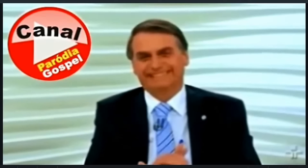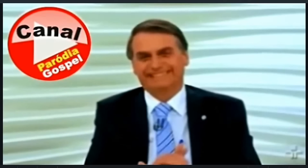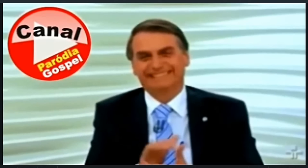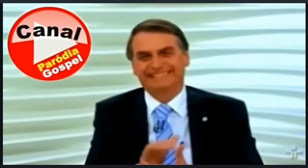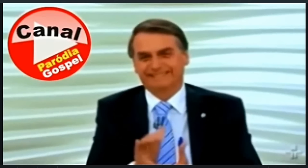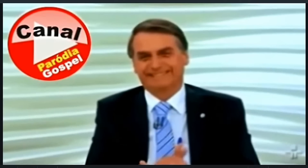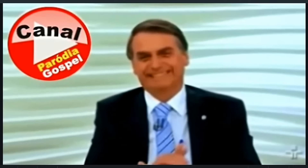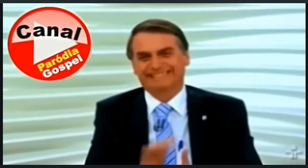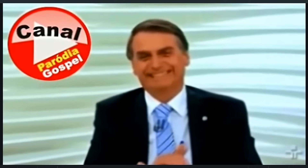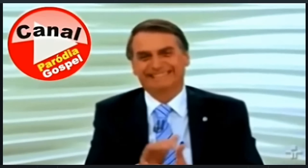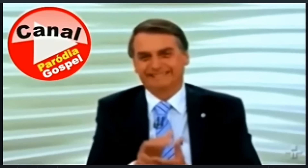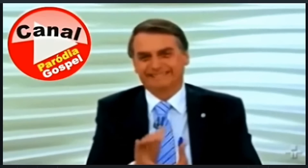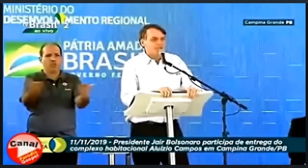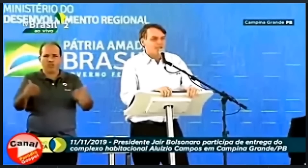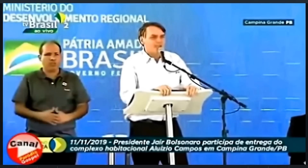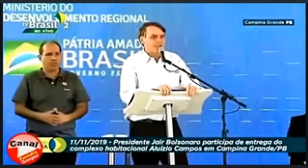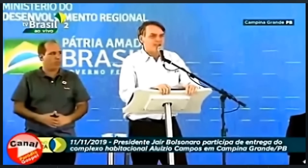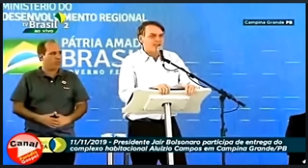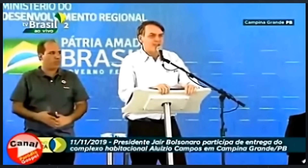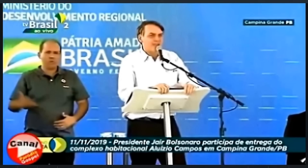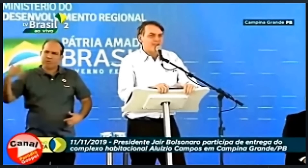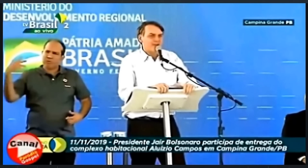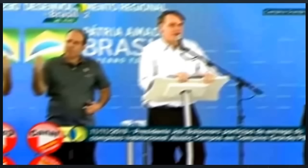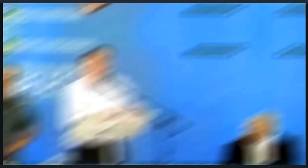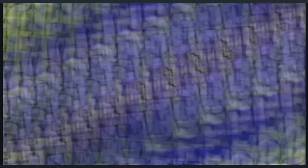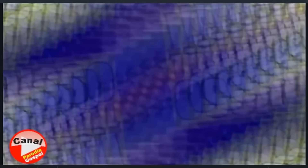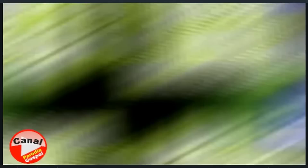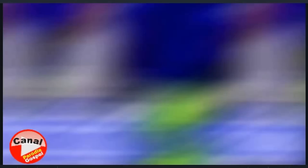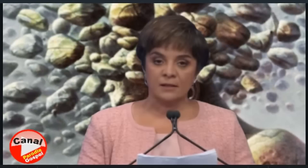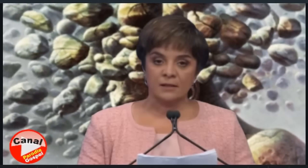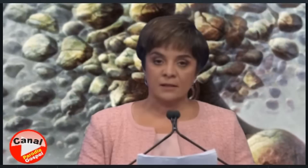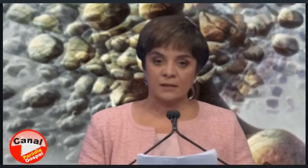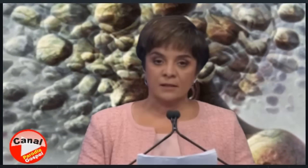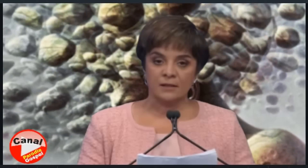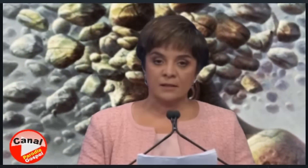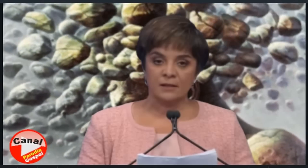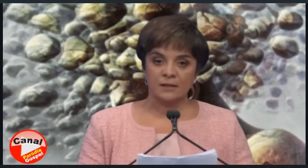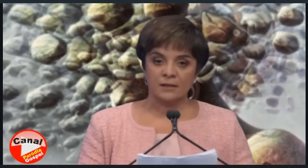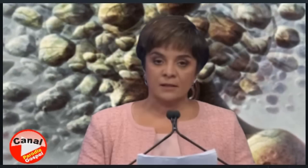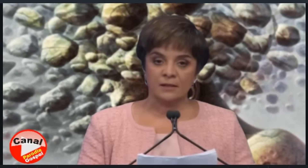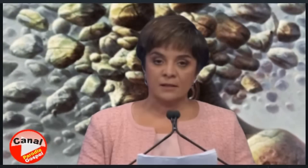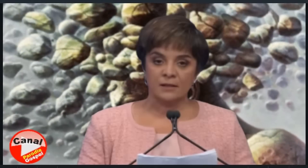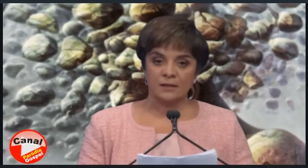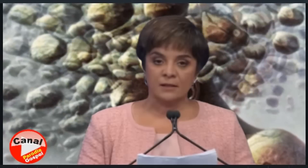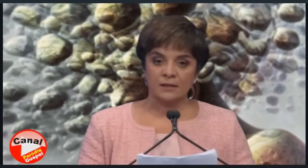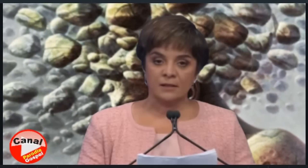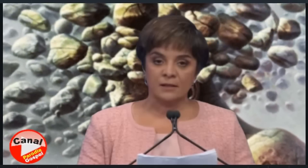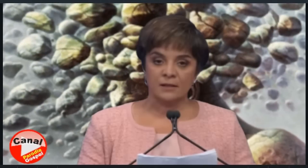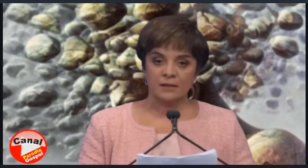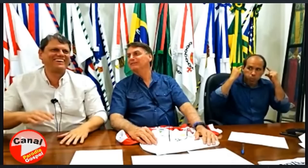Gospel. A fábrica de vídeos. Vera Magalhães, aquela que ama o